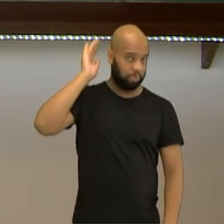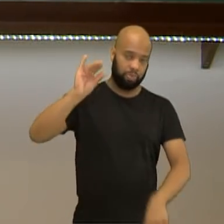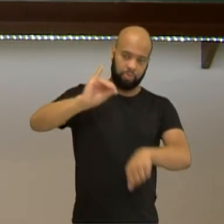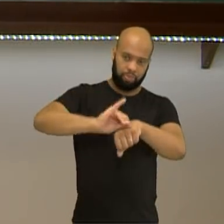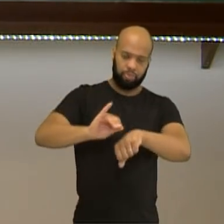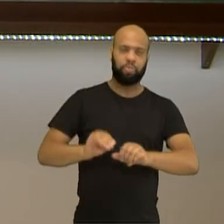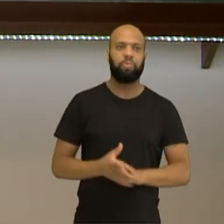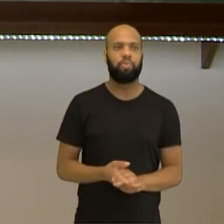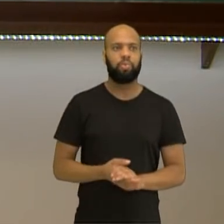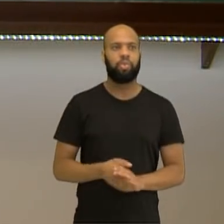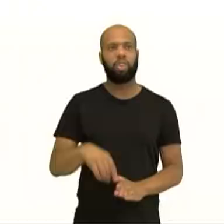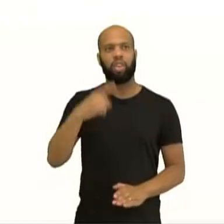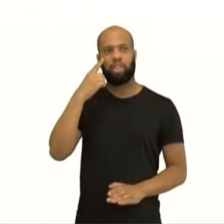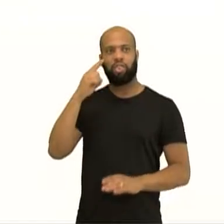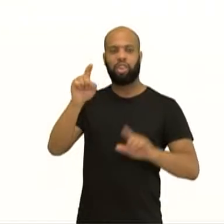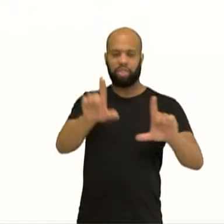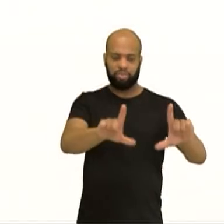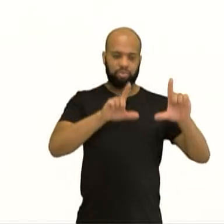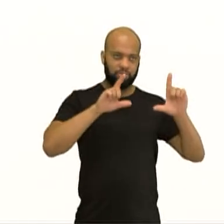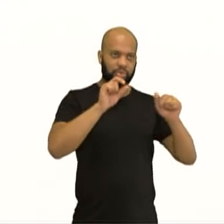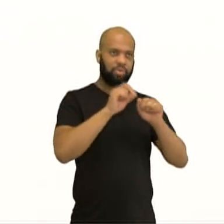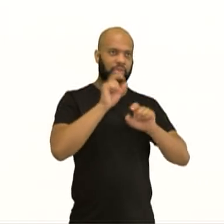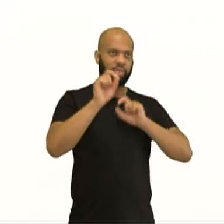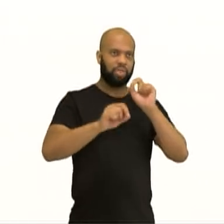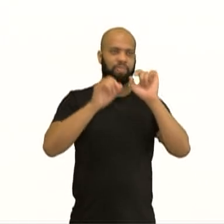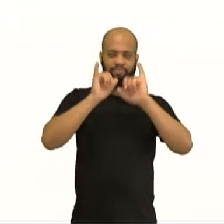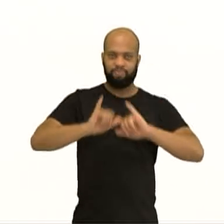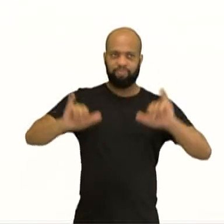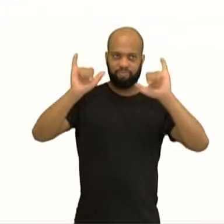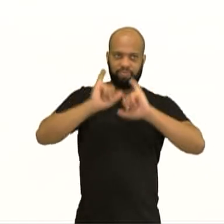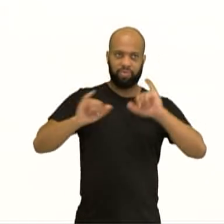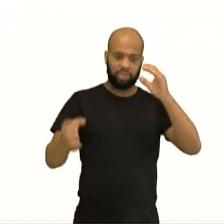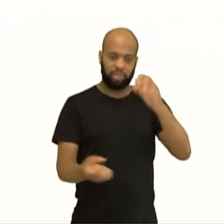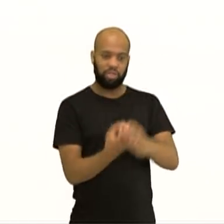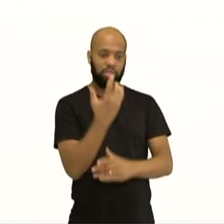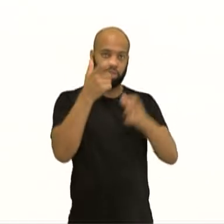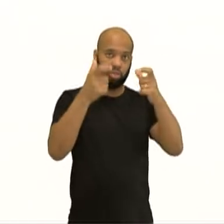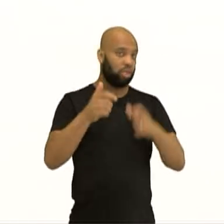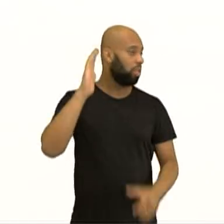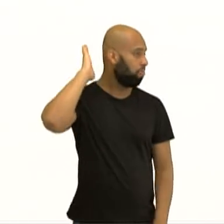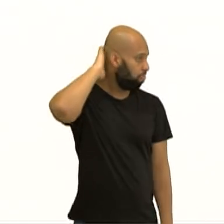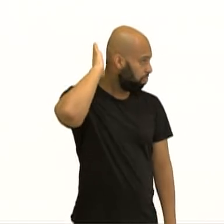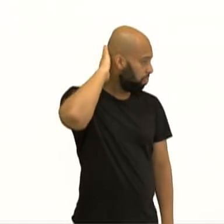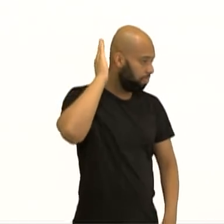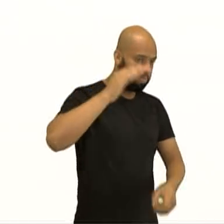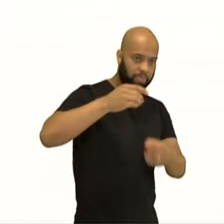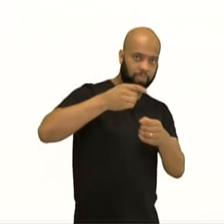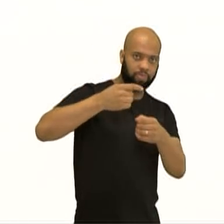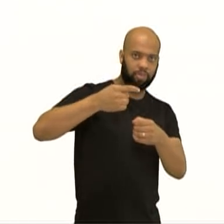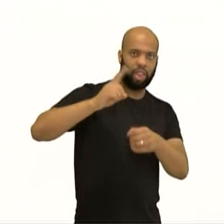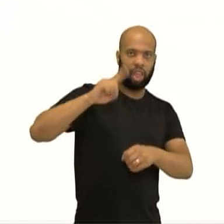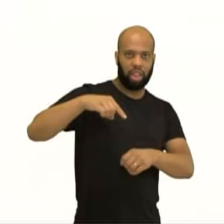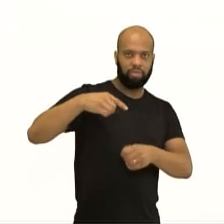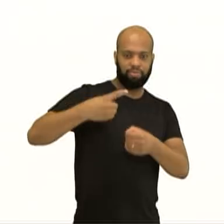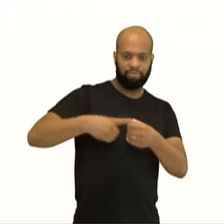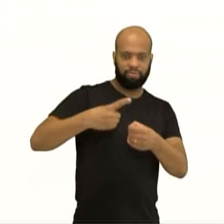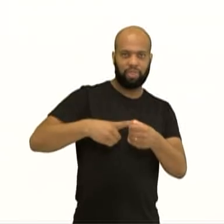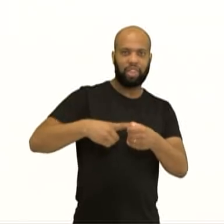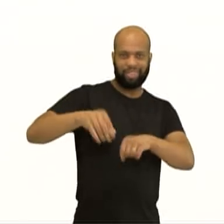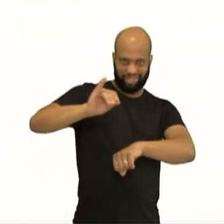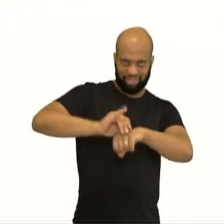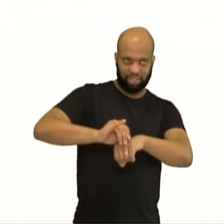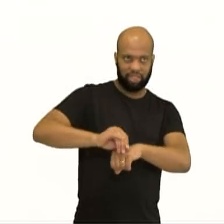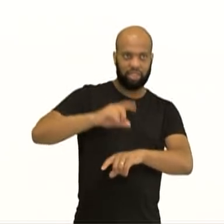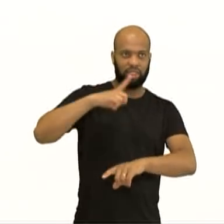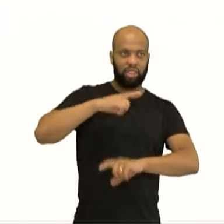pode ver aqui o folder, né? Que eles fizeram, um esporte criado no Pará, né? Novo esporte mambol e esporte